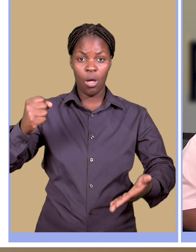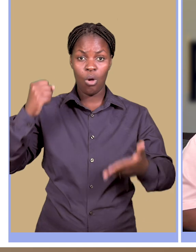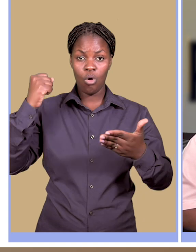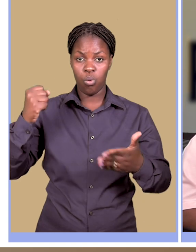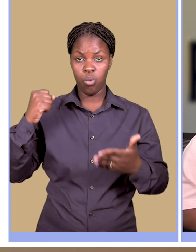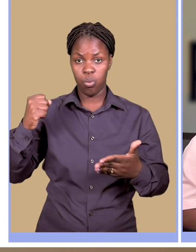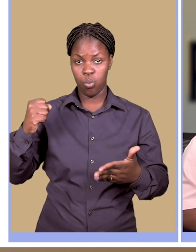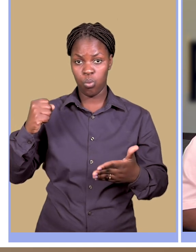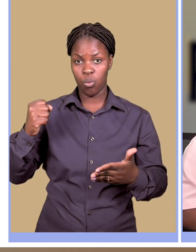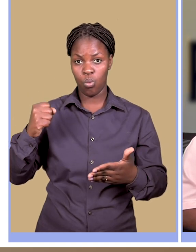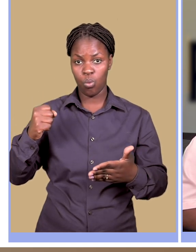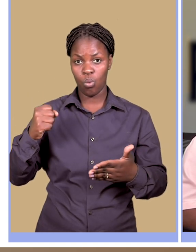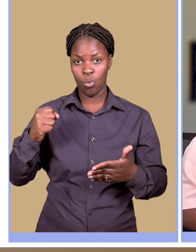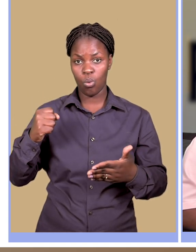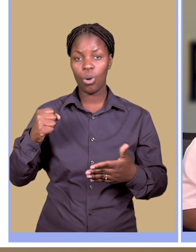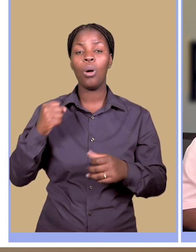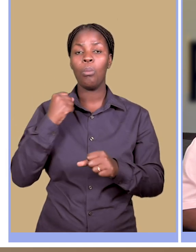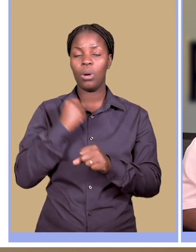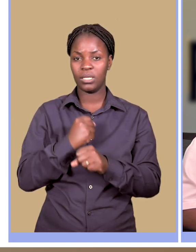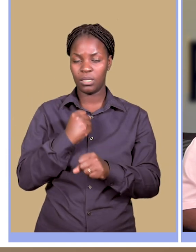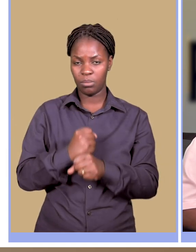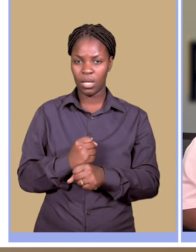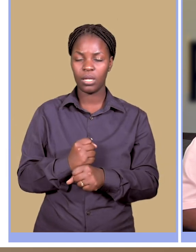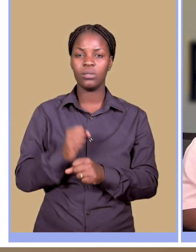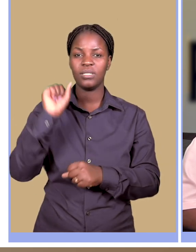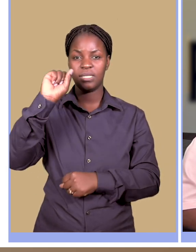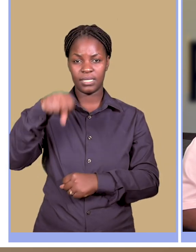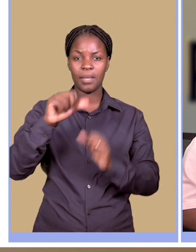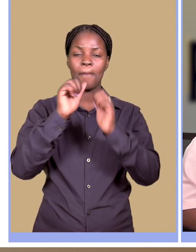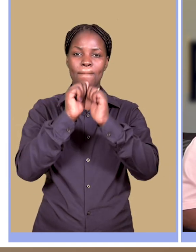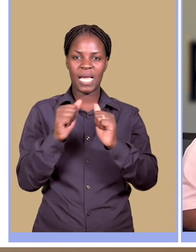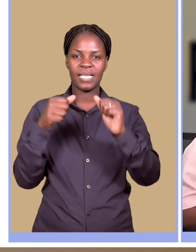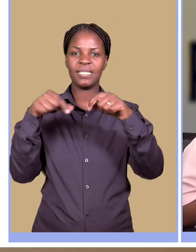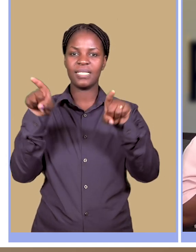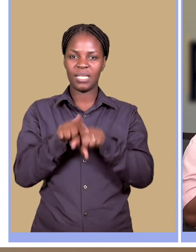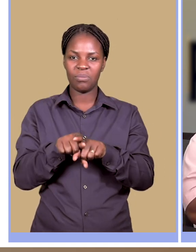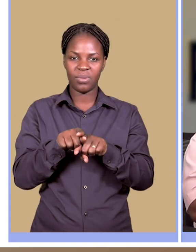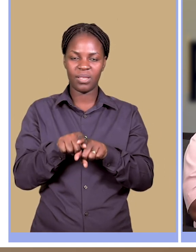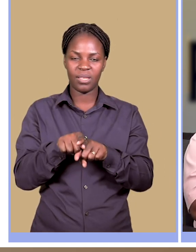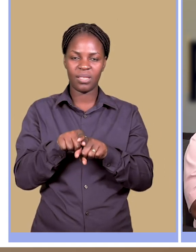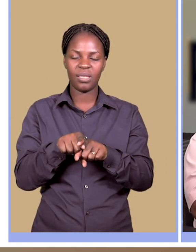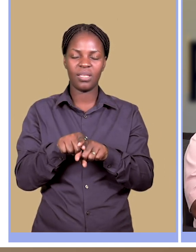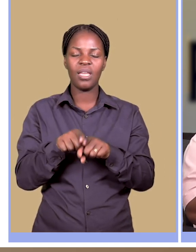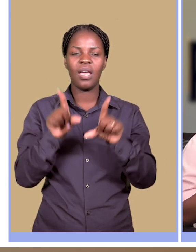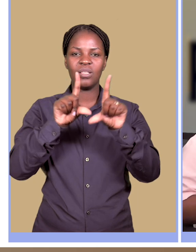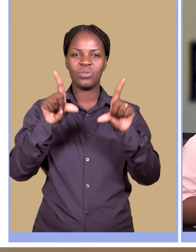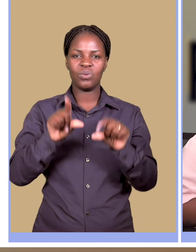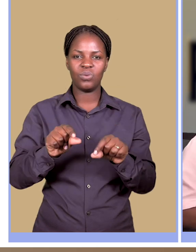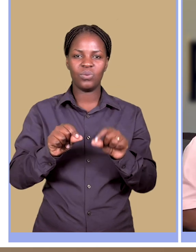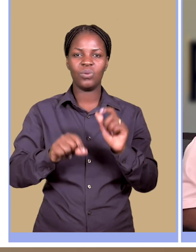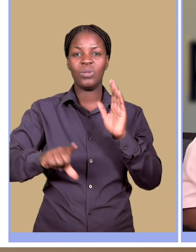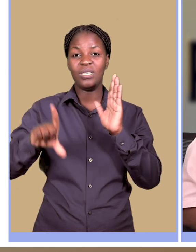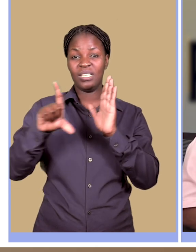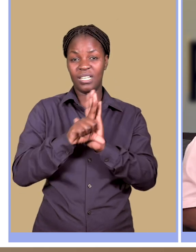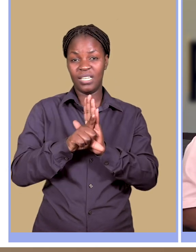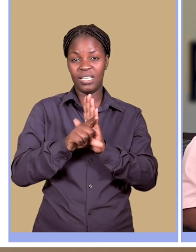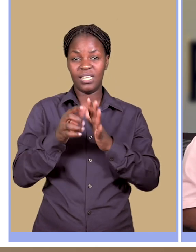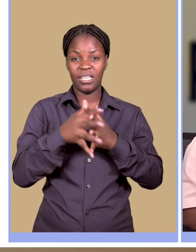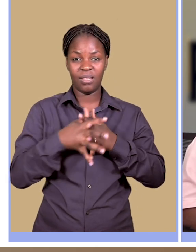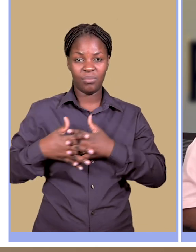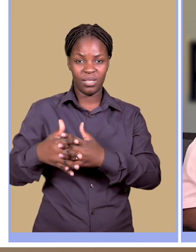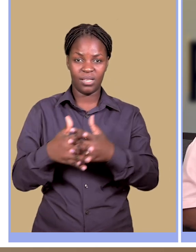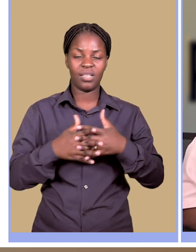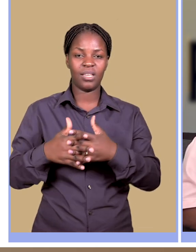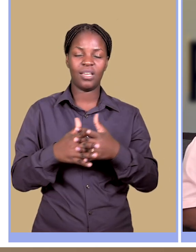o financiamento como o valor que tem, mas os especialistas em matéria do ADA, portanto, que é a